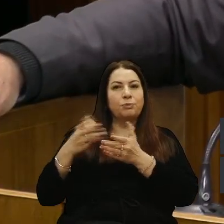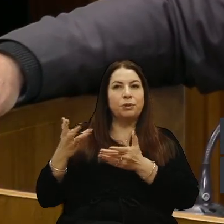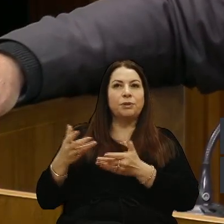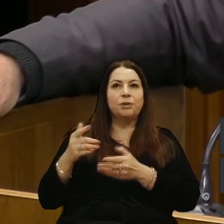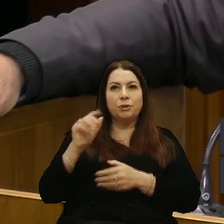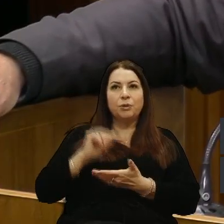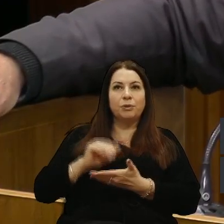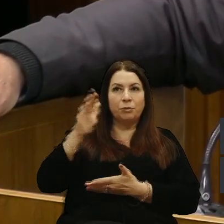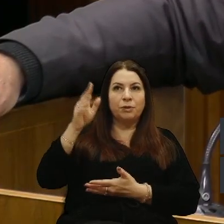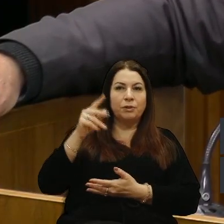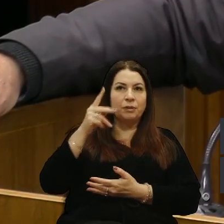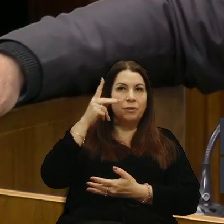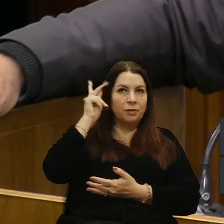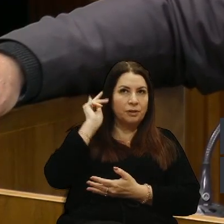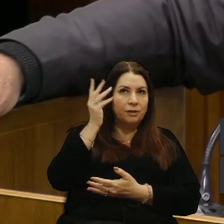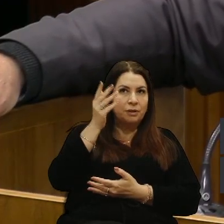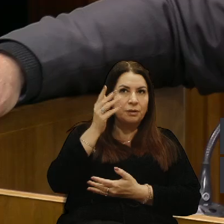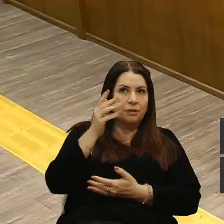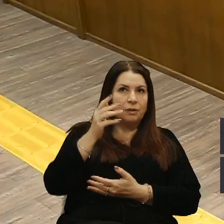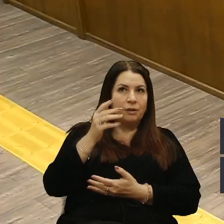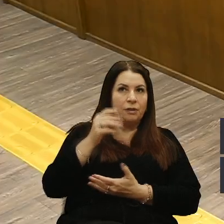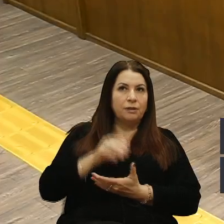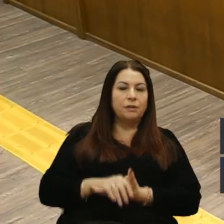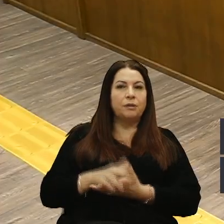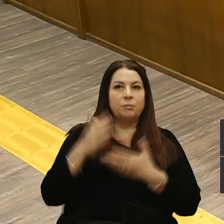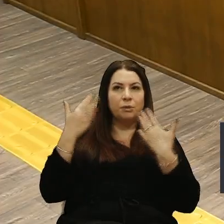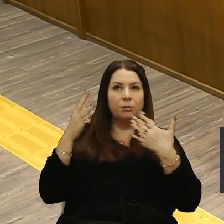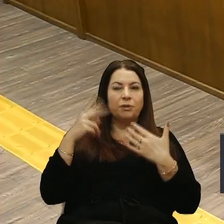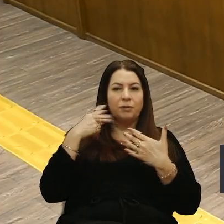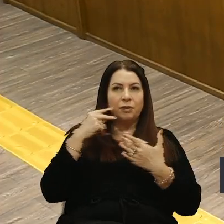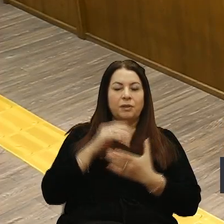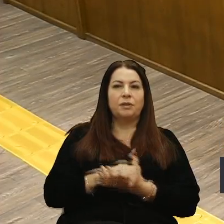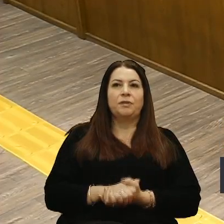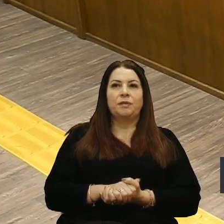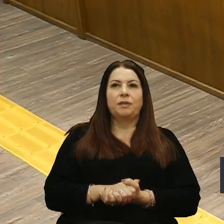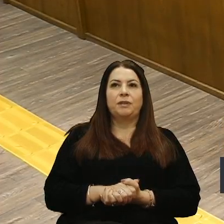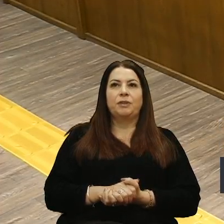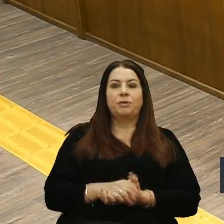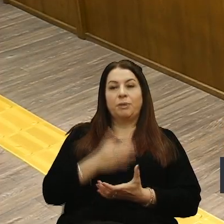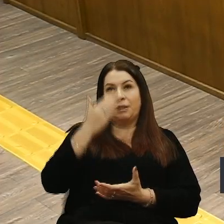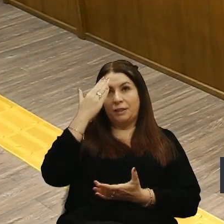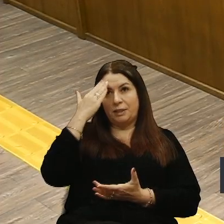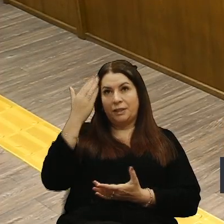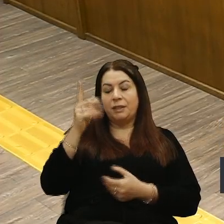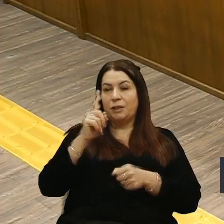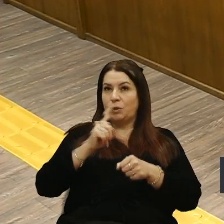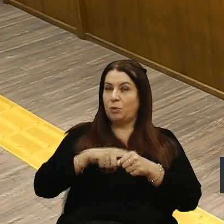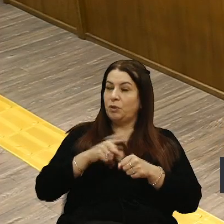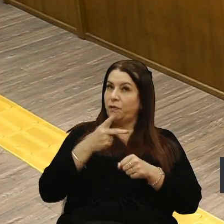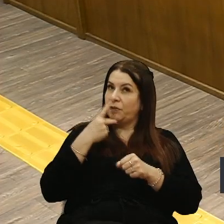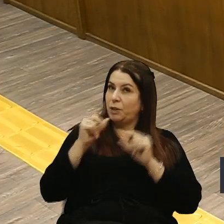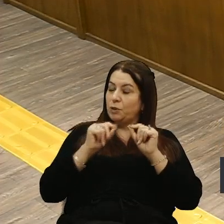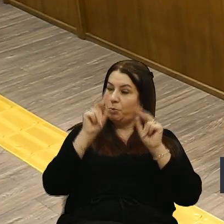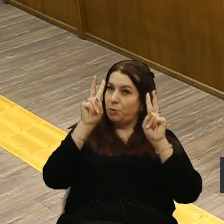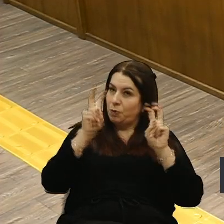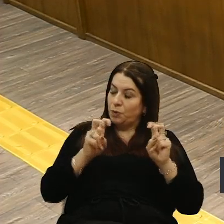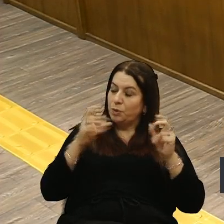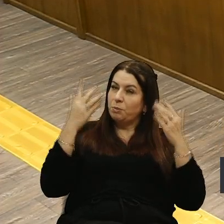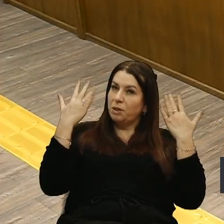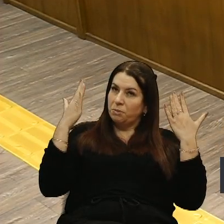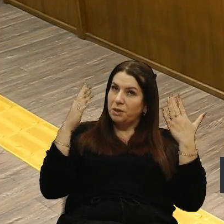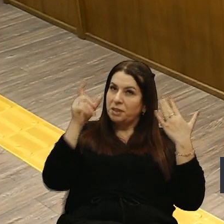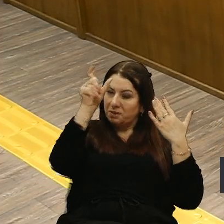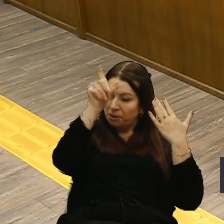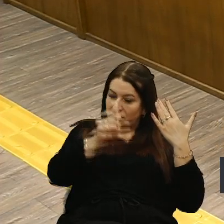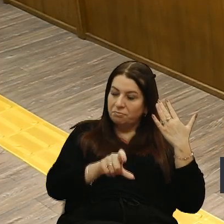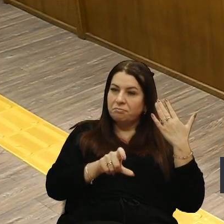uma parte, Iago Morandi. Parabéns, vereador. Só passando para agradecer, estava na hora de alguém falar sobre esse assunto e parabenizar essa